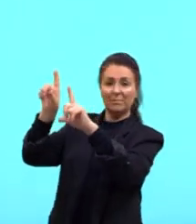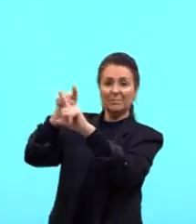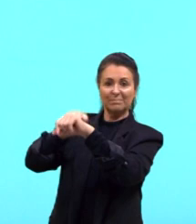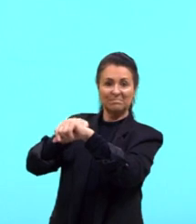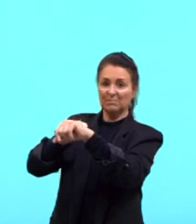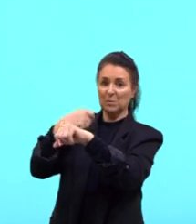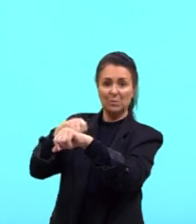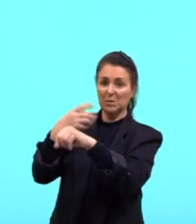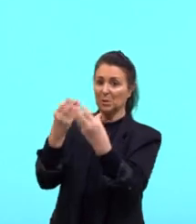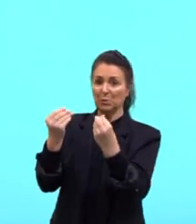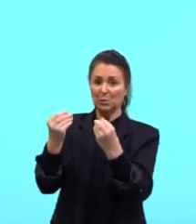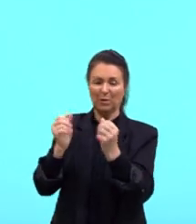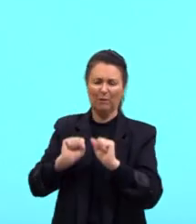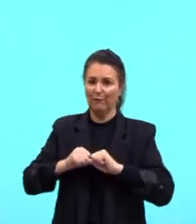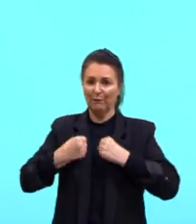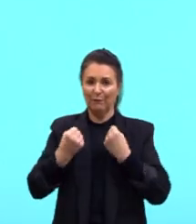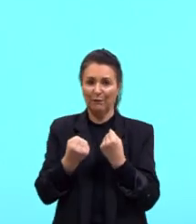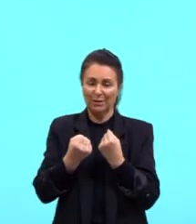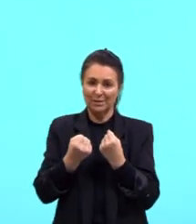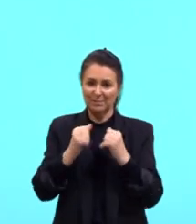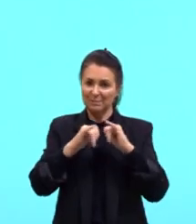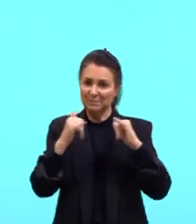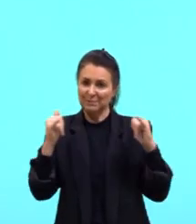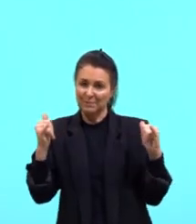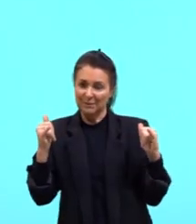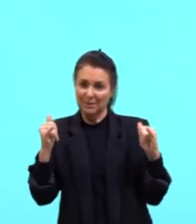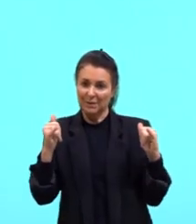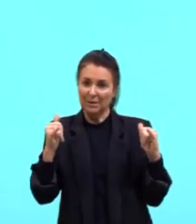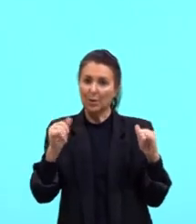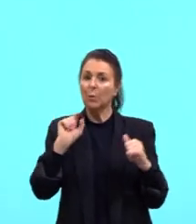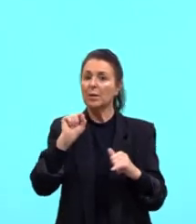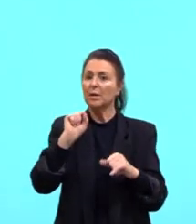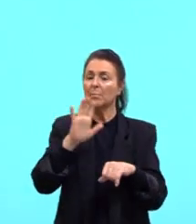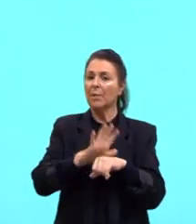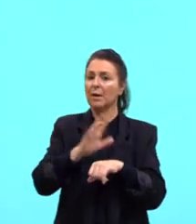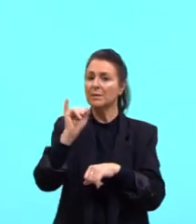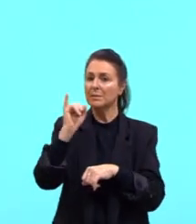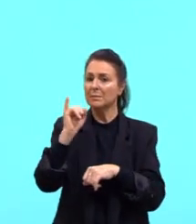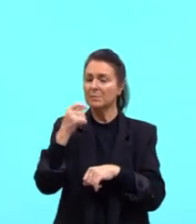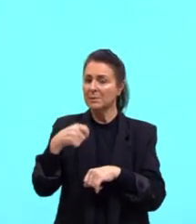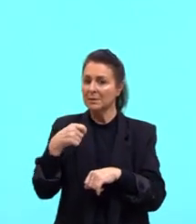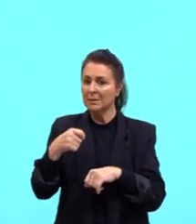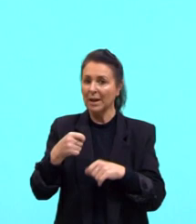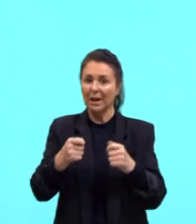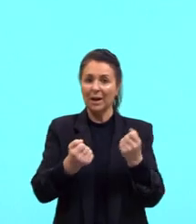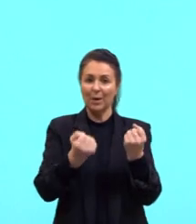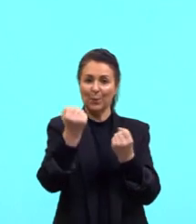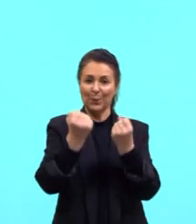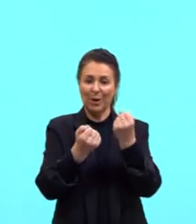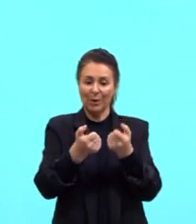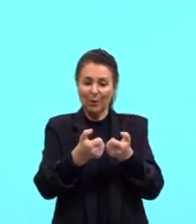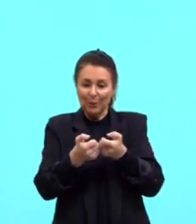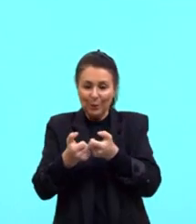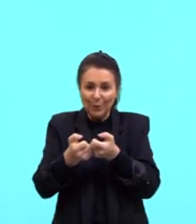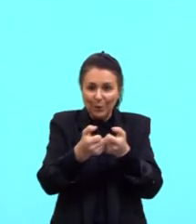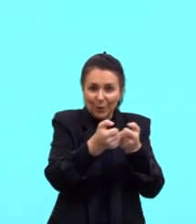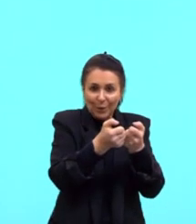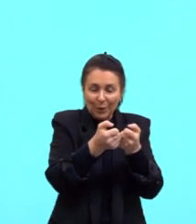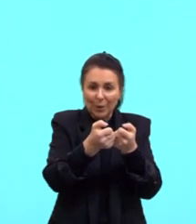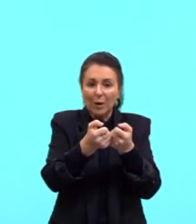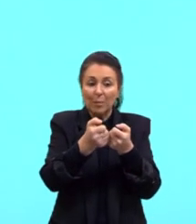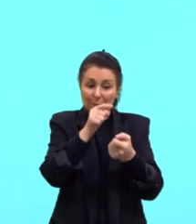né eu vou utilizar exatamente no que é o que precisava daquilo ali que é o carrinho de controle remoto para se arrumar